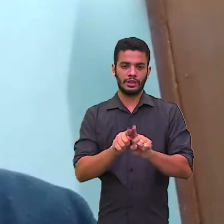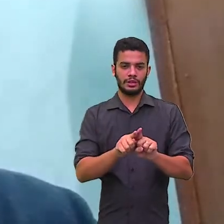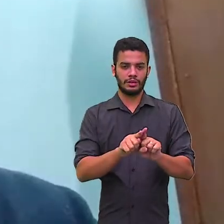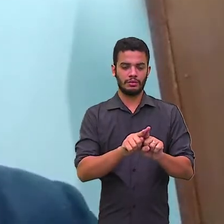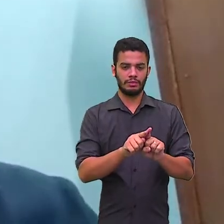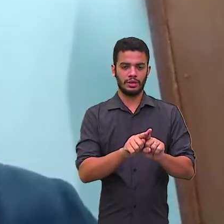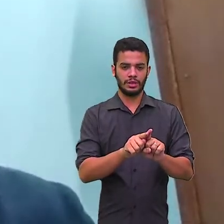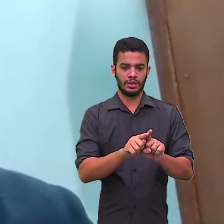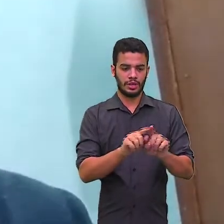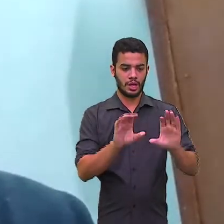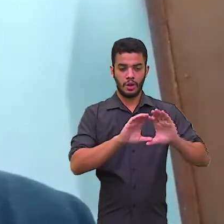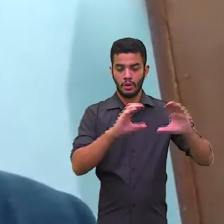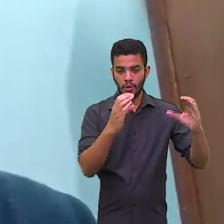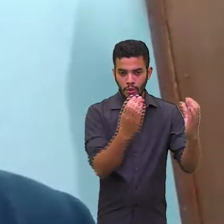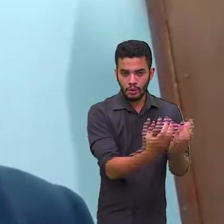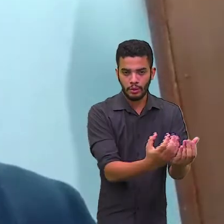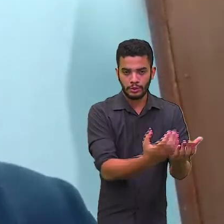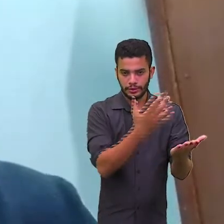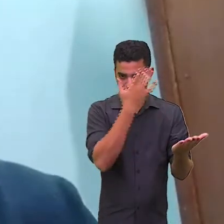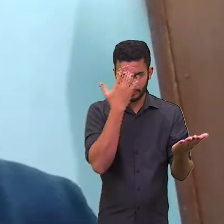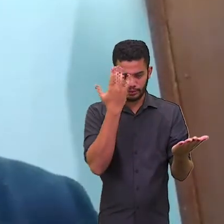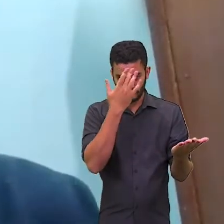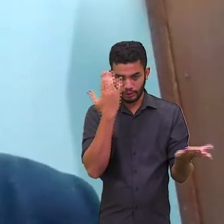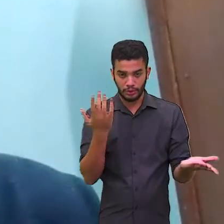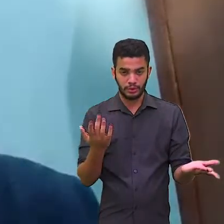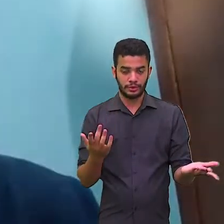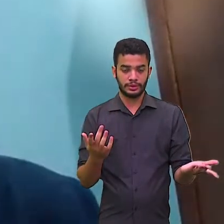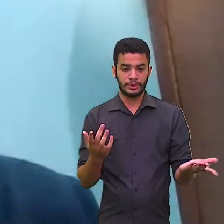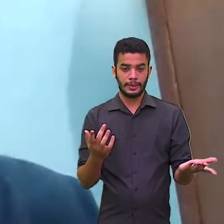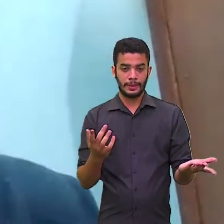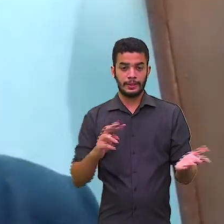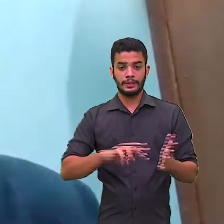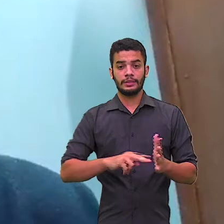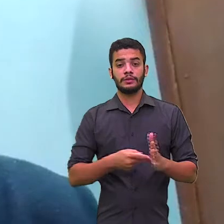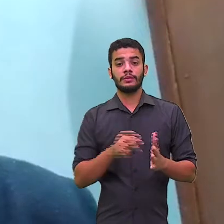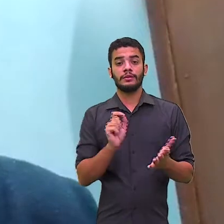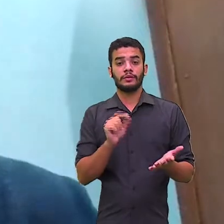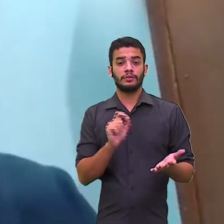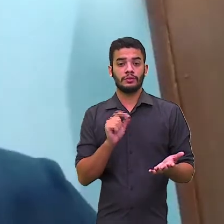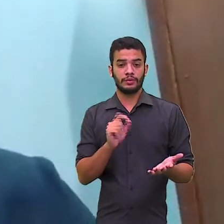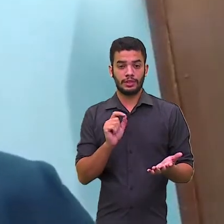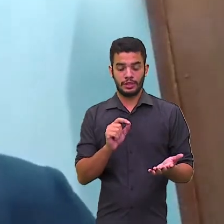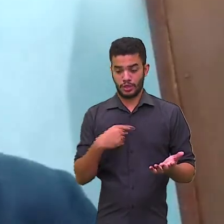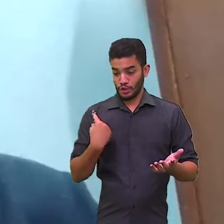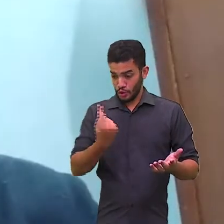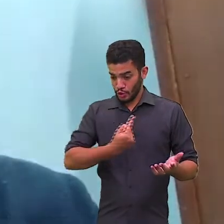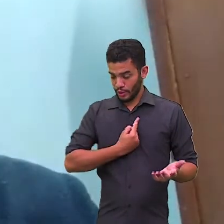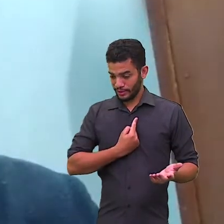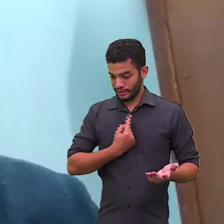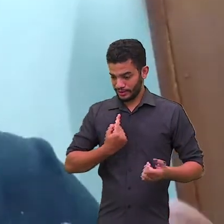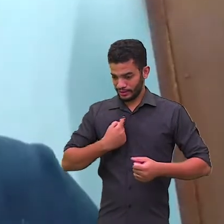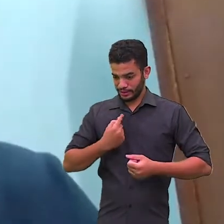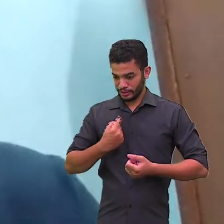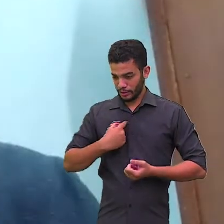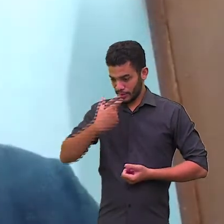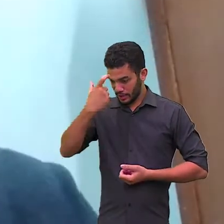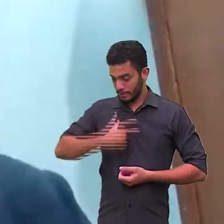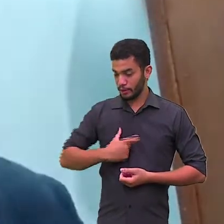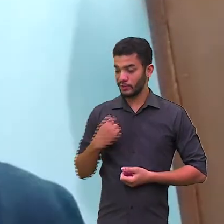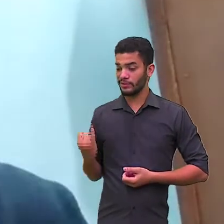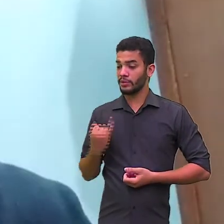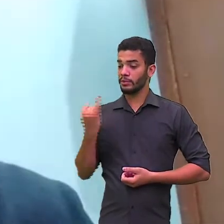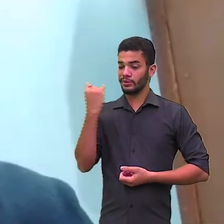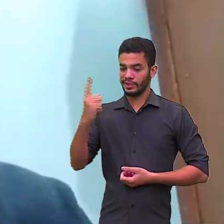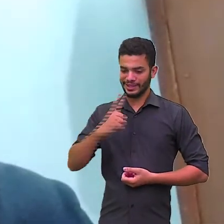ali do Córrego dos Bernardos, para eles saberem quem eles não são qualquer coisa, eles são Córrego dos Bernardos. E isso que